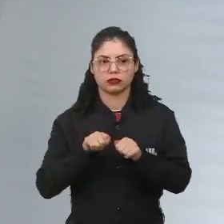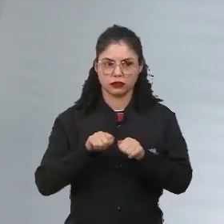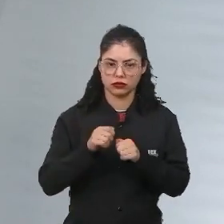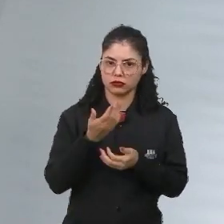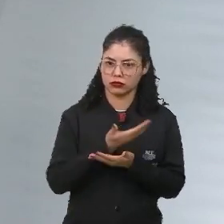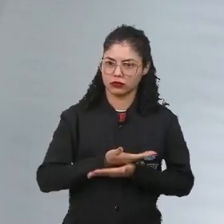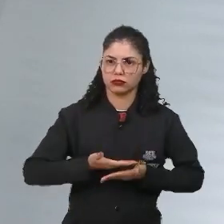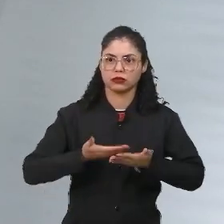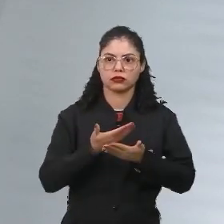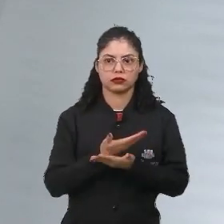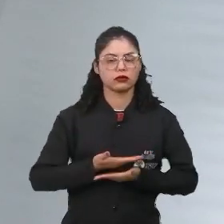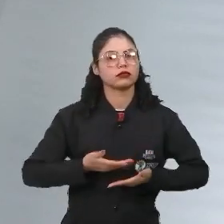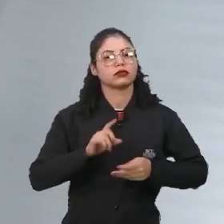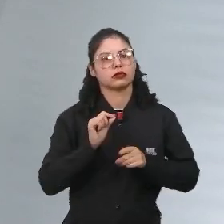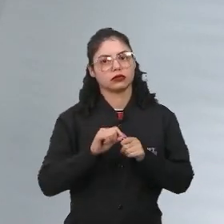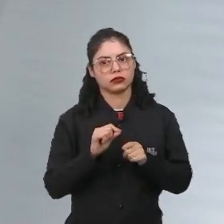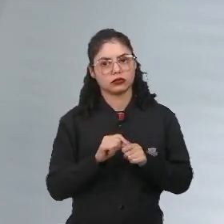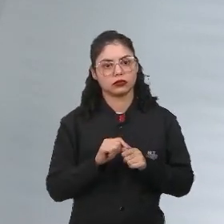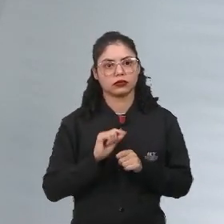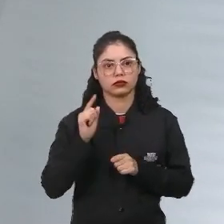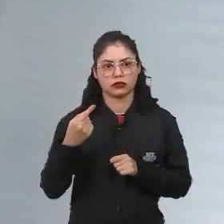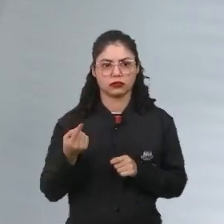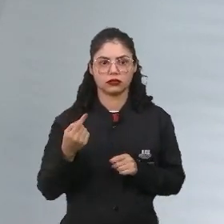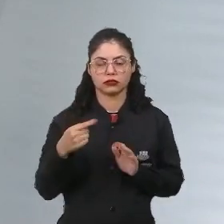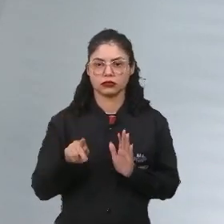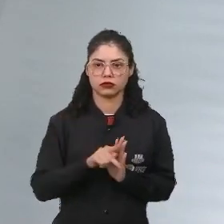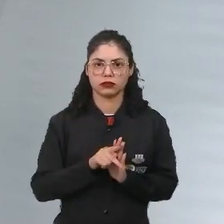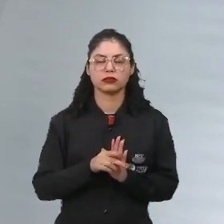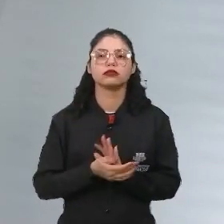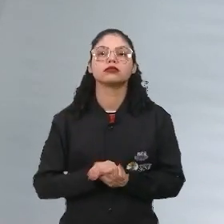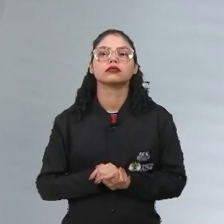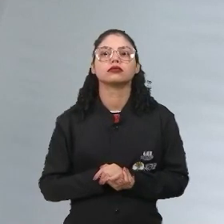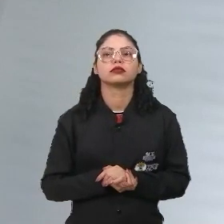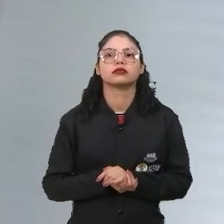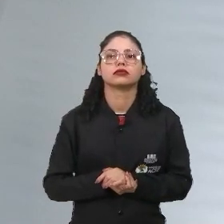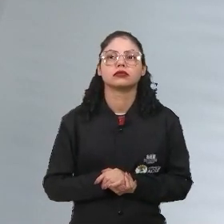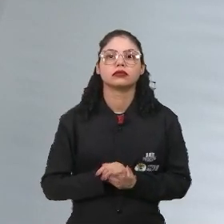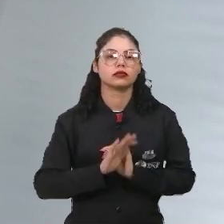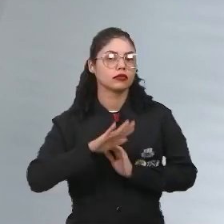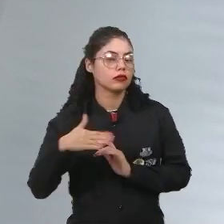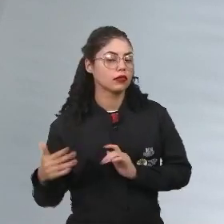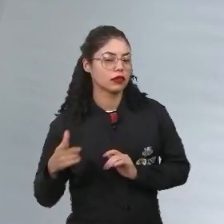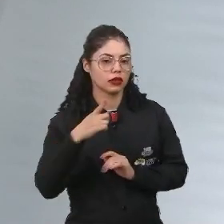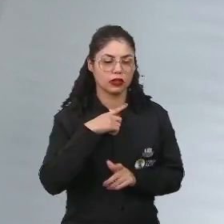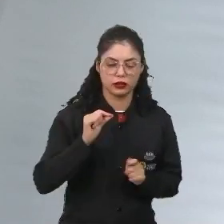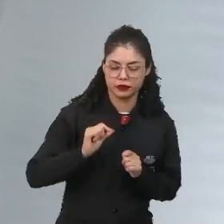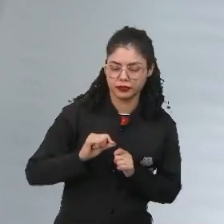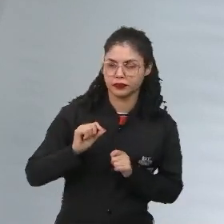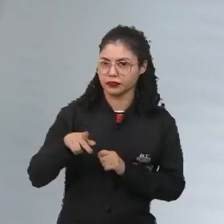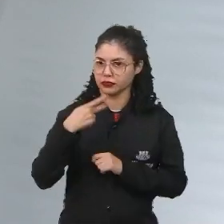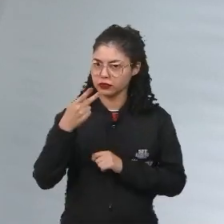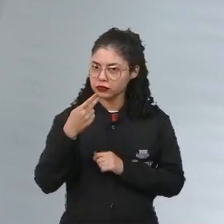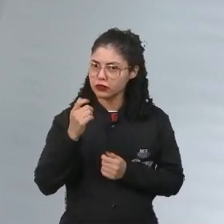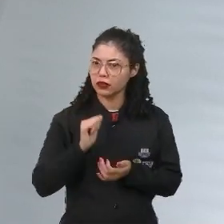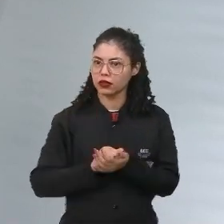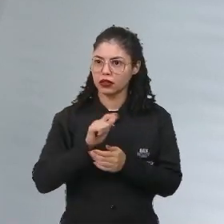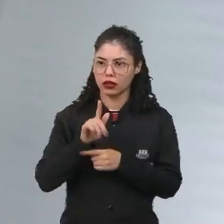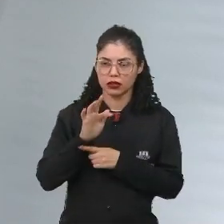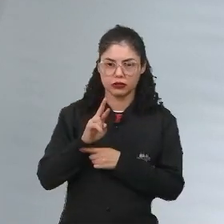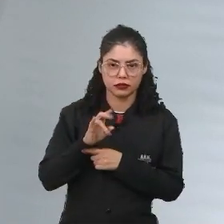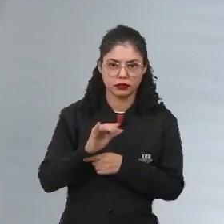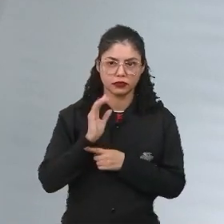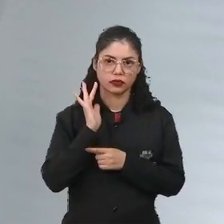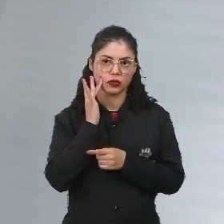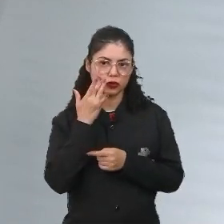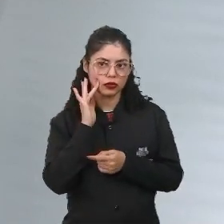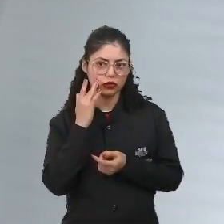com que o ouro fique ali retido. Quando a gente fala em levigação e garimpo do